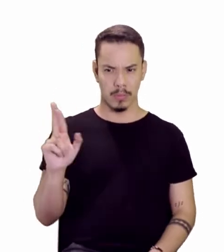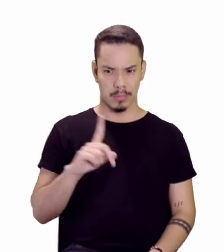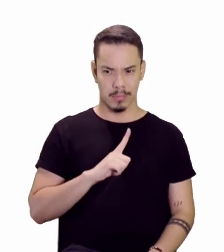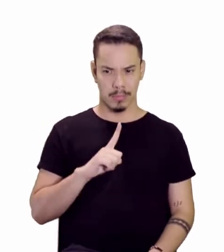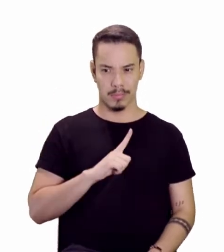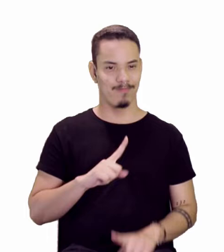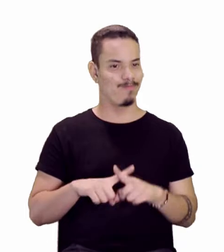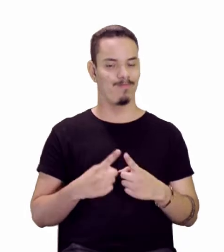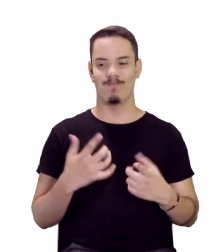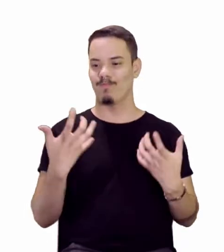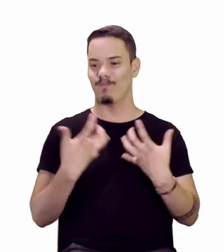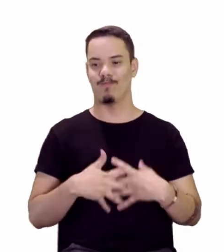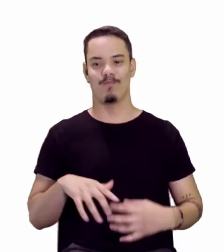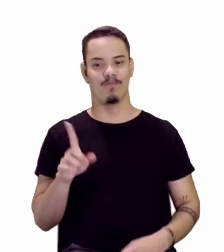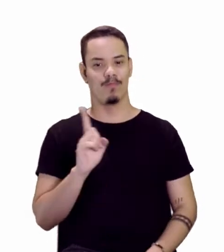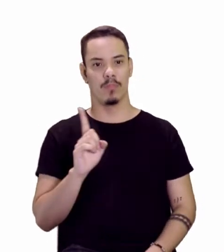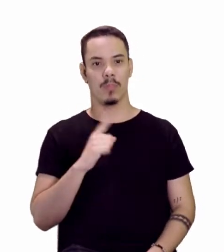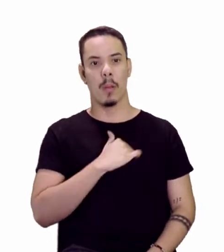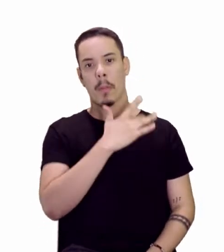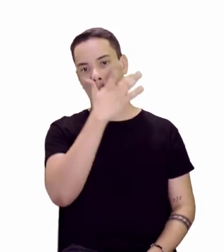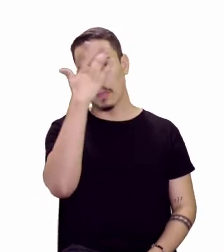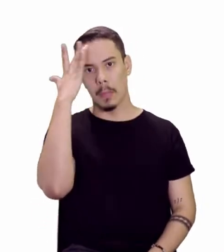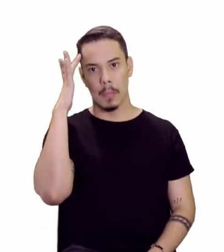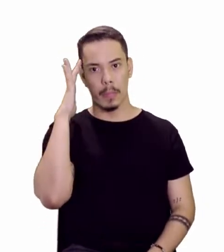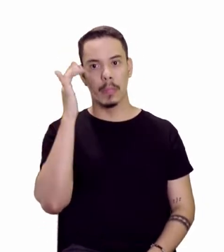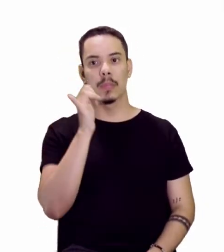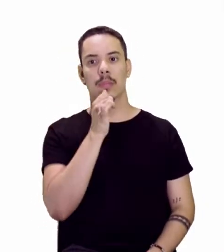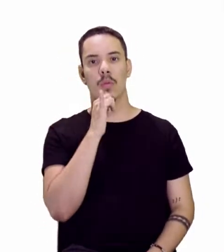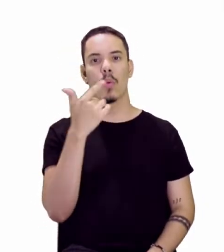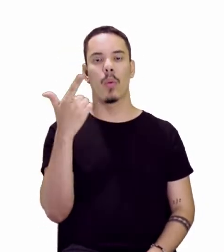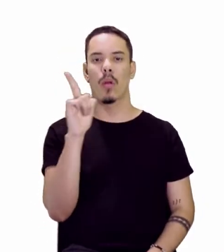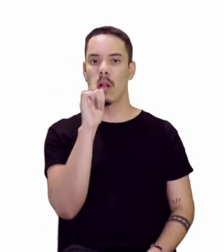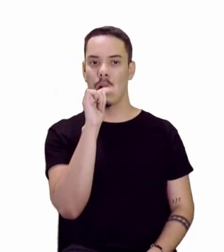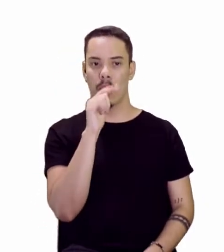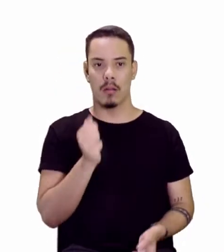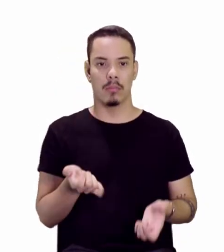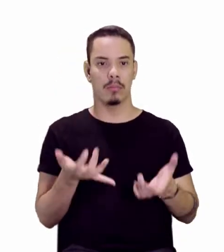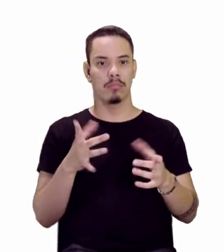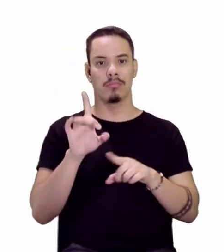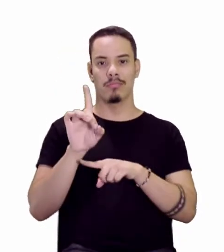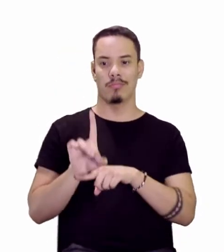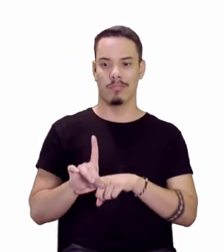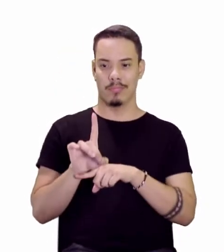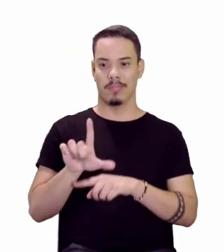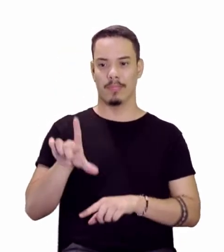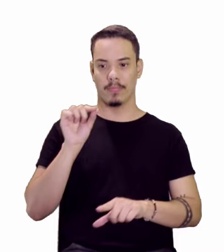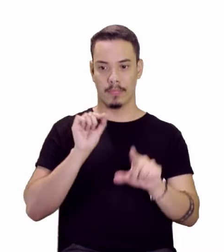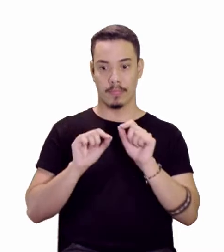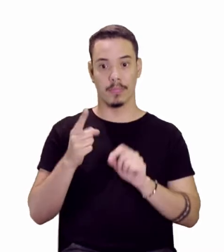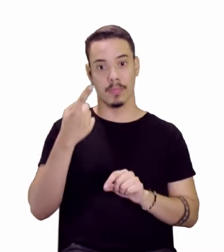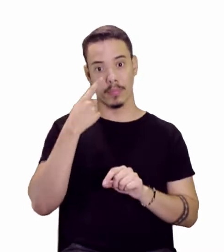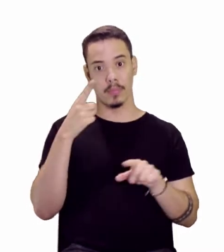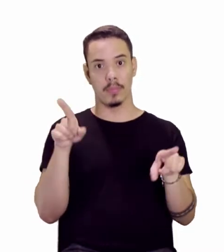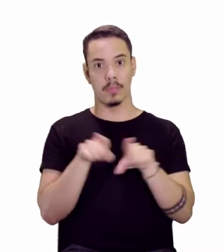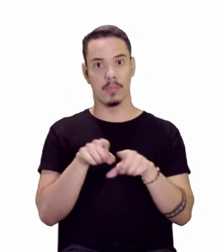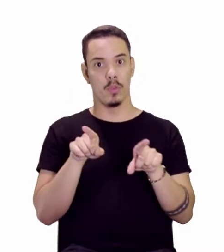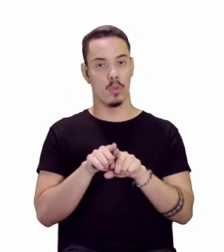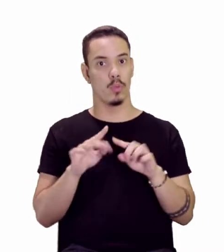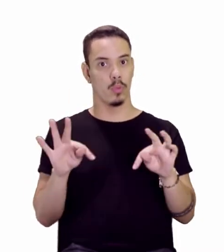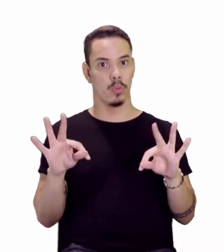não é suficiente de deslocar a gente, como outros líquidos, né? Por causa da densidade dele, vai ver que tem a ver com a densidade, etc e